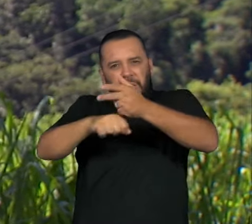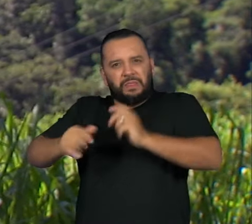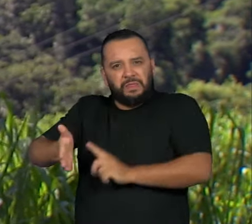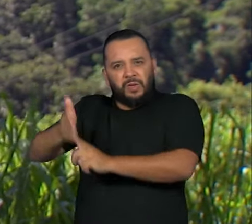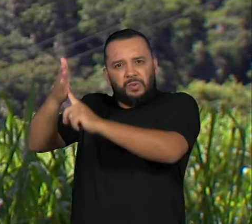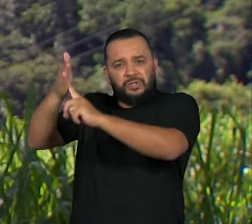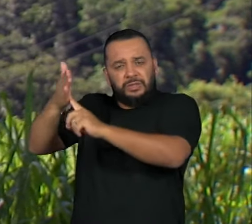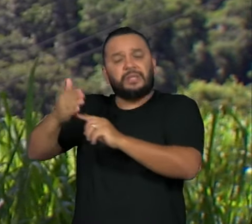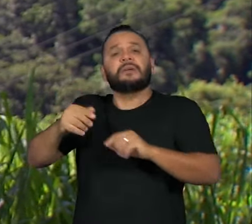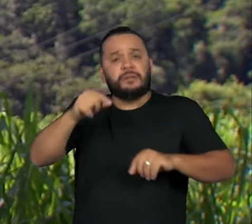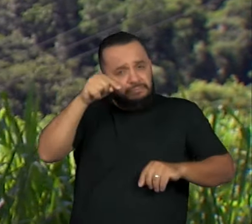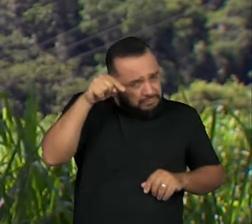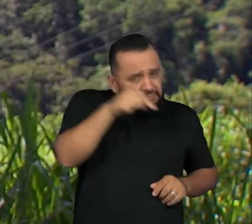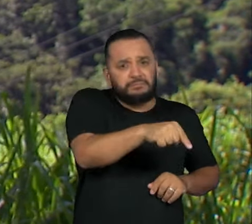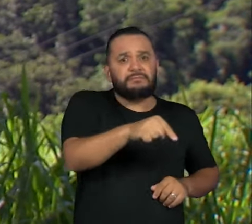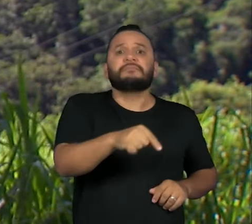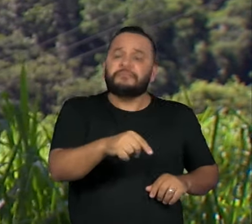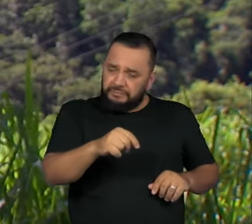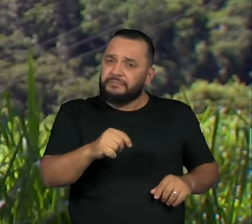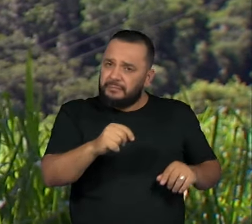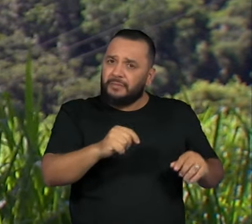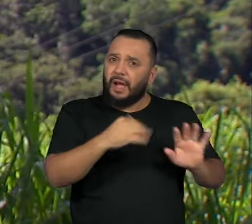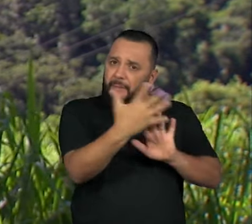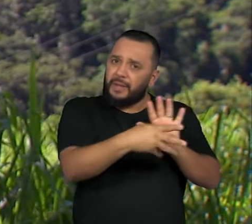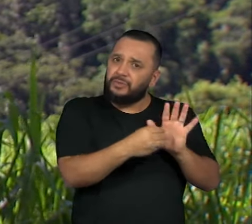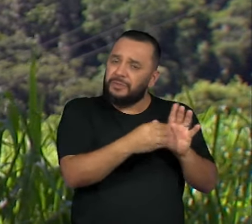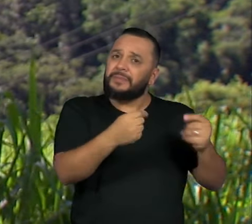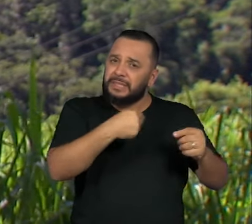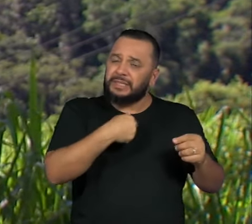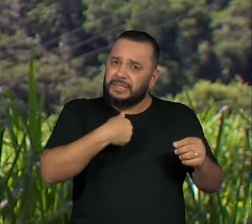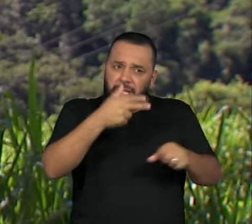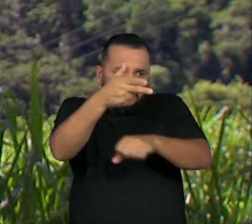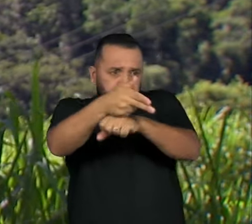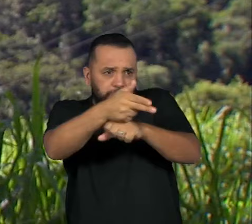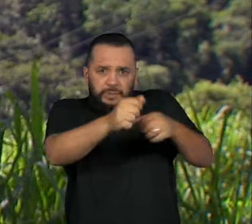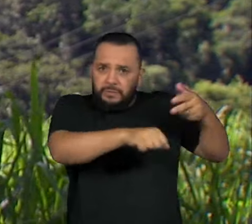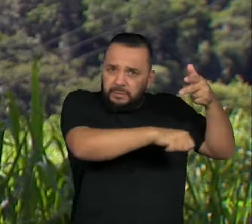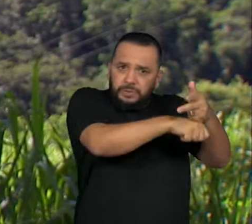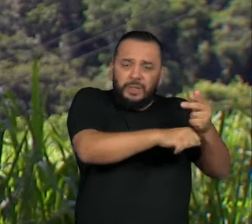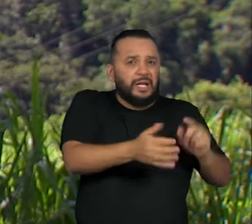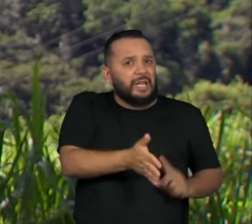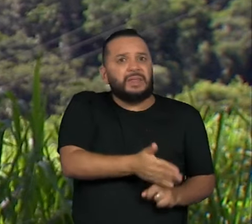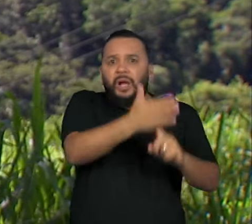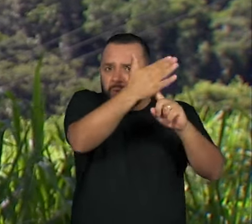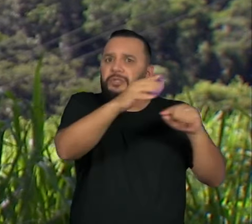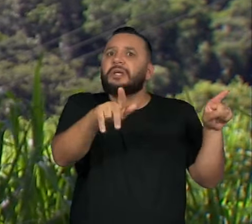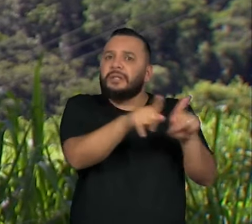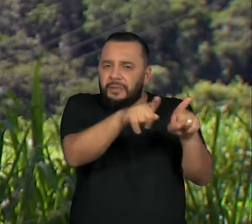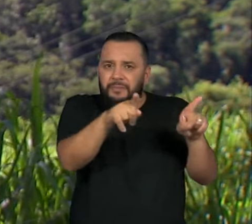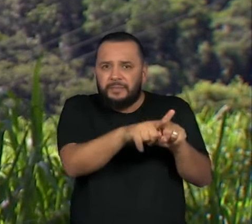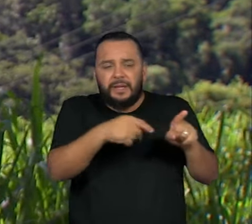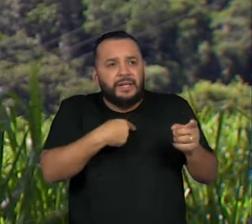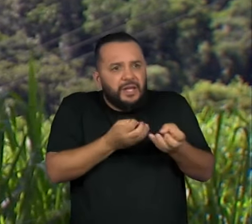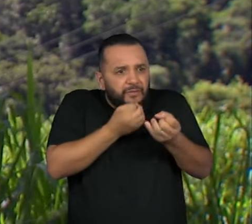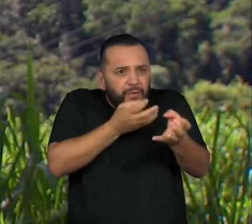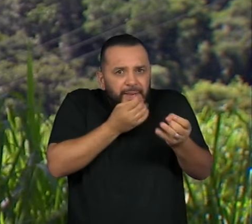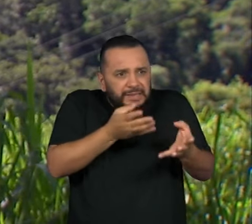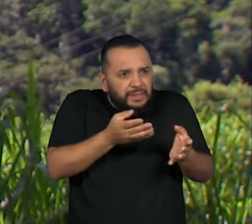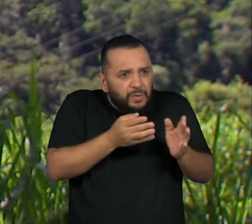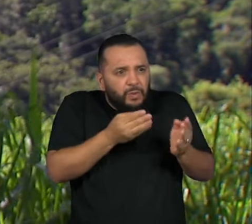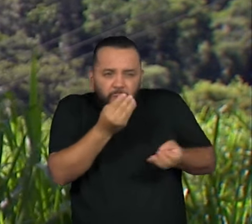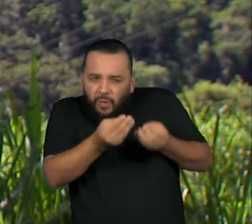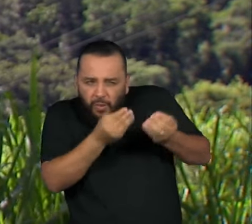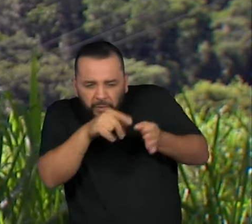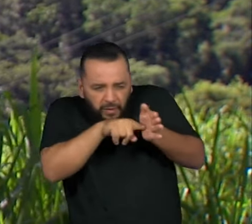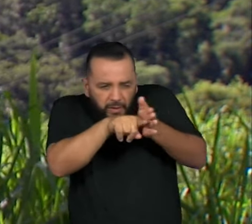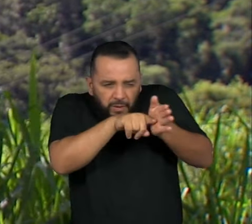Amazônia diferentes tecnologias e sensores para coletar dados que contribuam para soluções sustentáveis, o